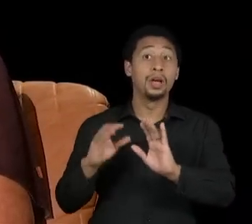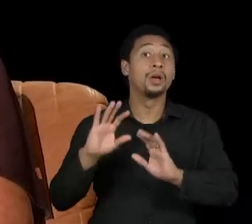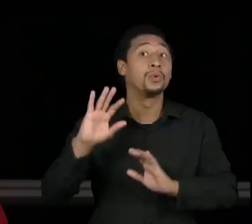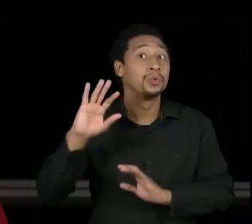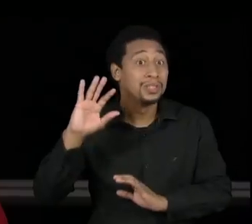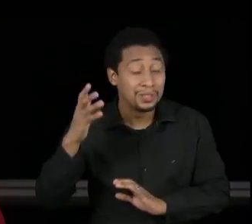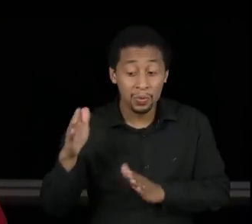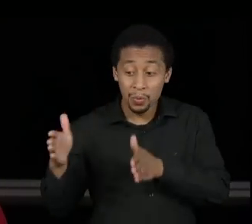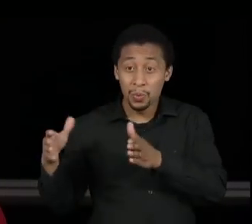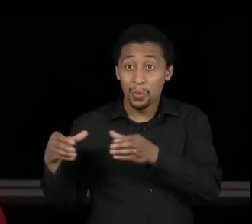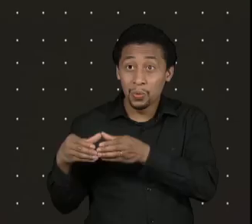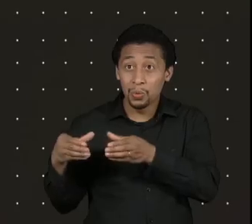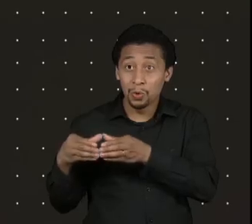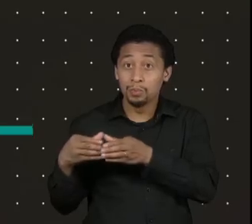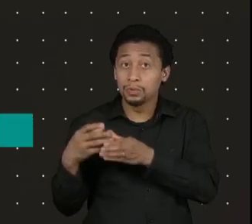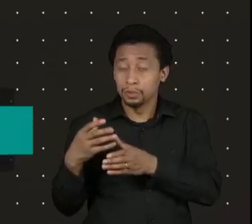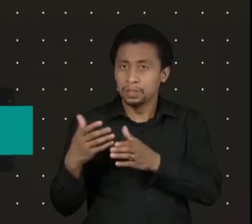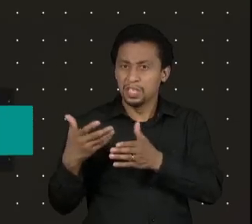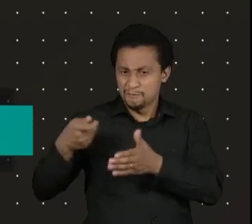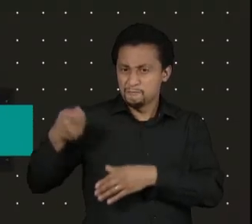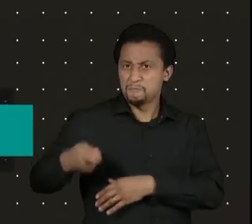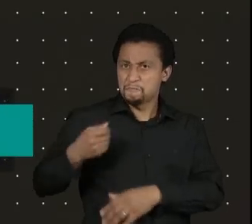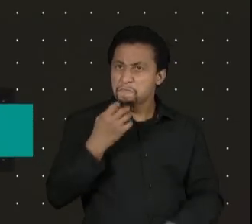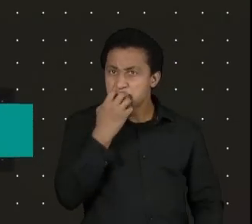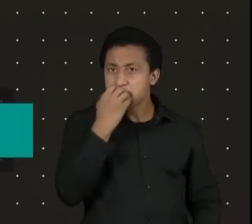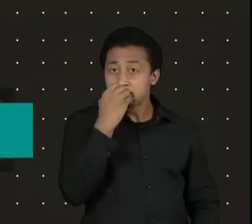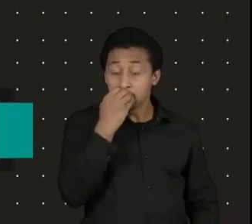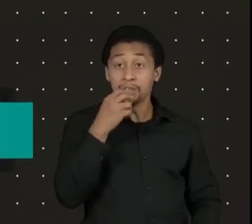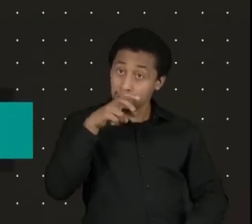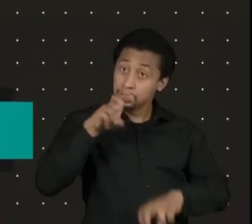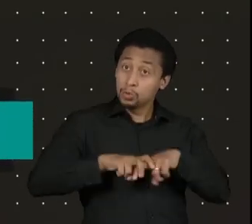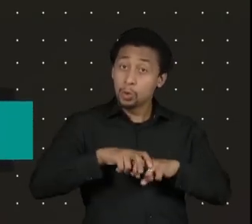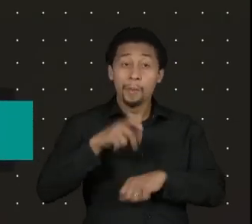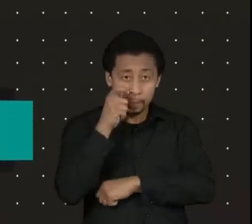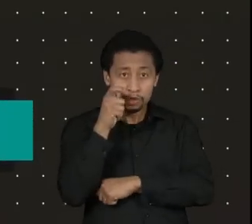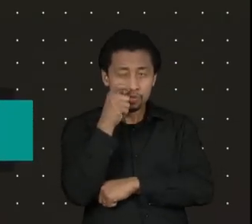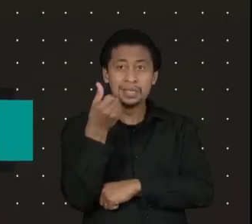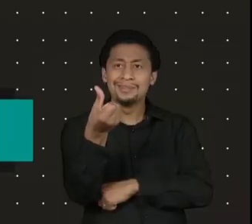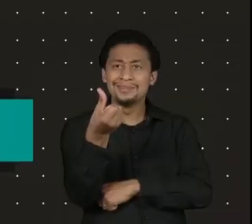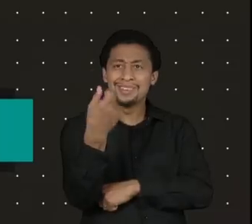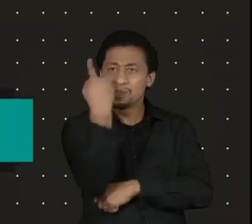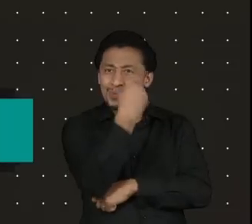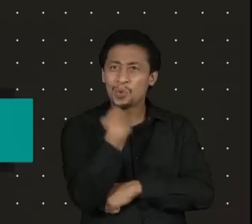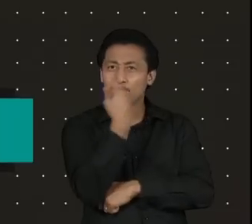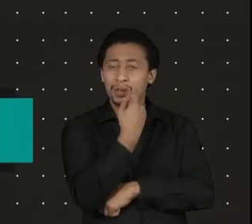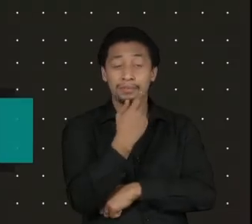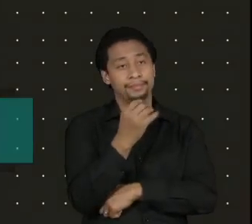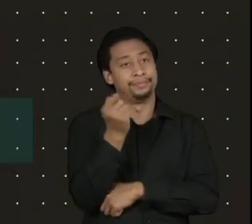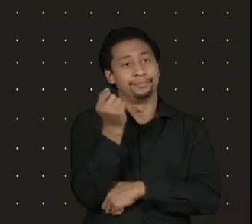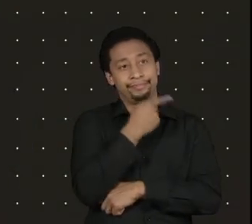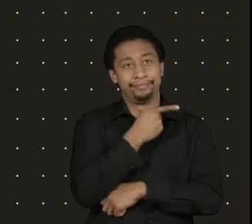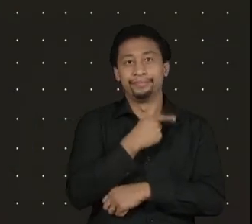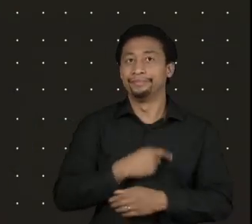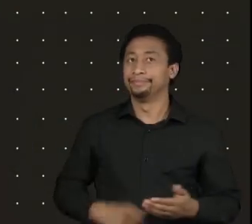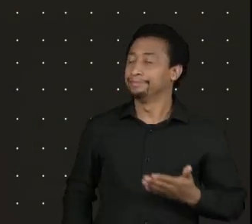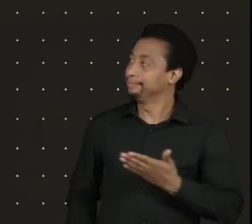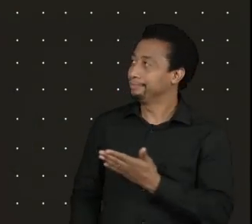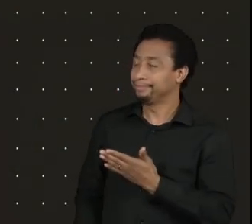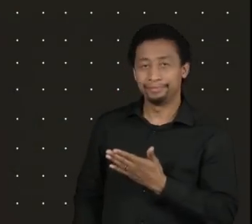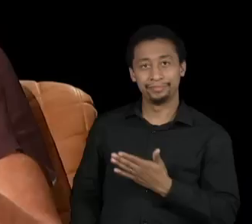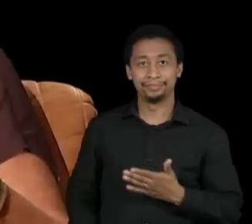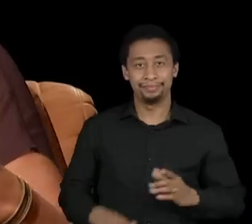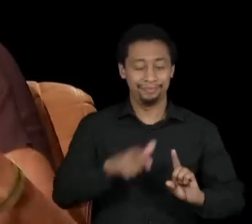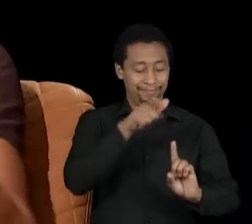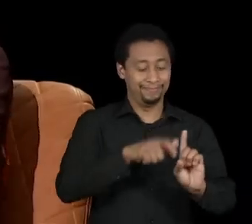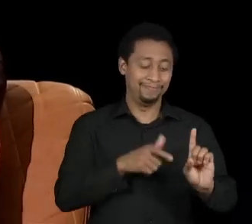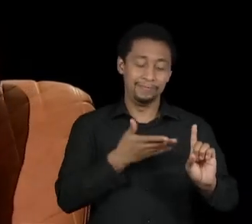duração. A personagem, a Maria Garga, é interessante isso. É um personagem que muito parecido com... Porque é uma